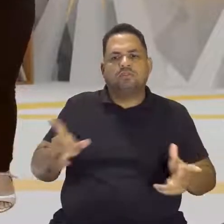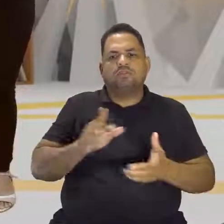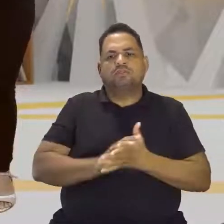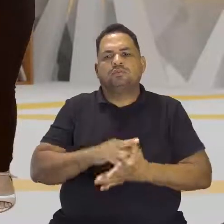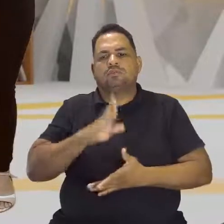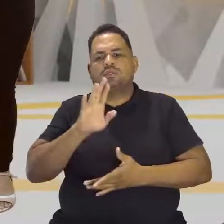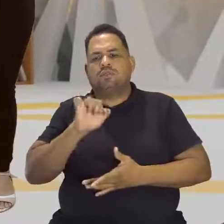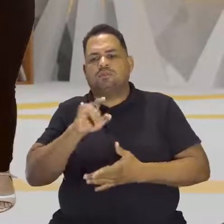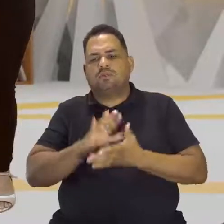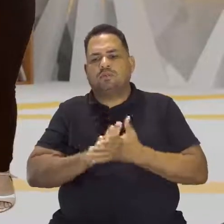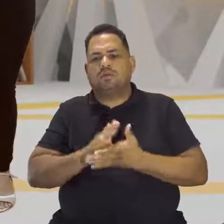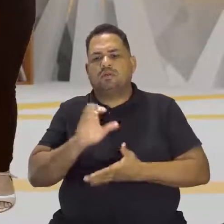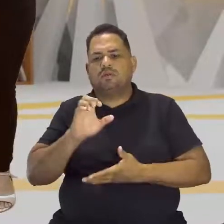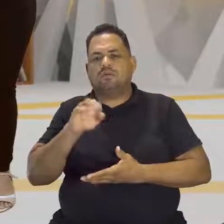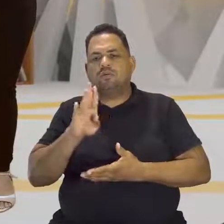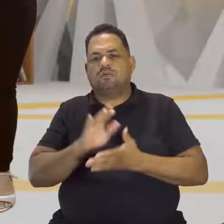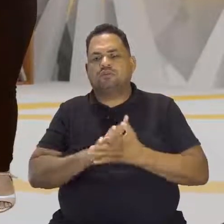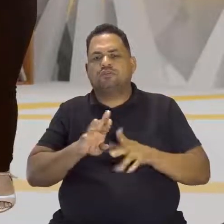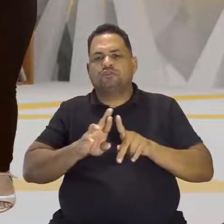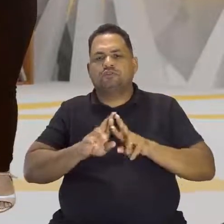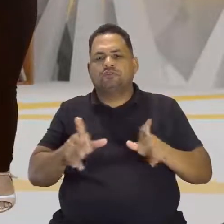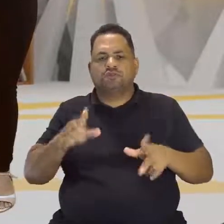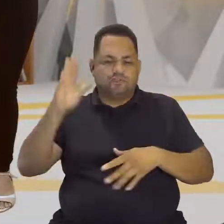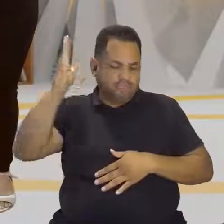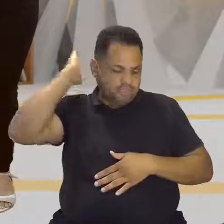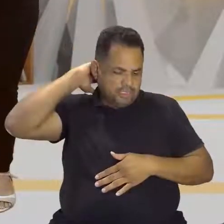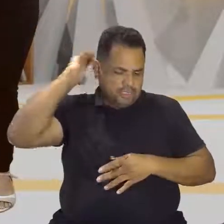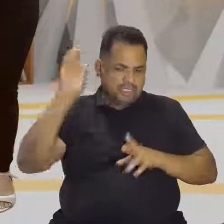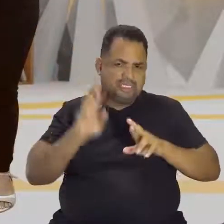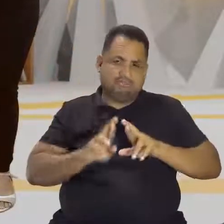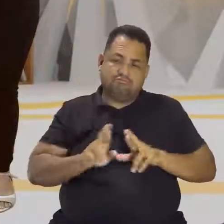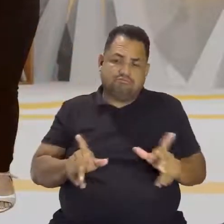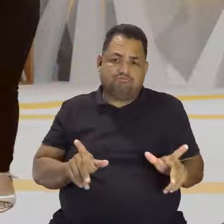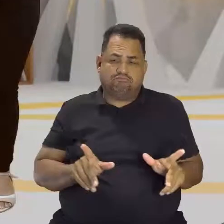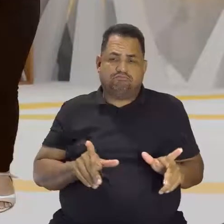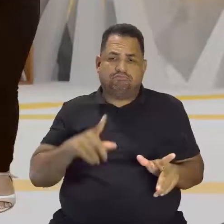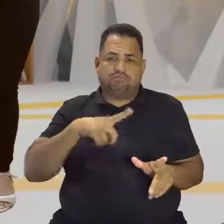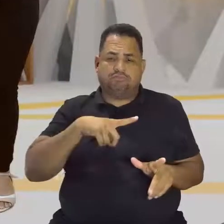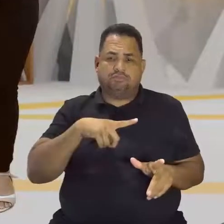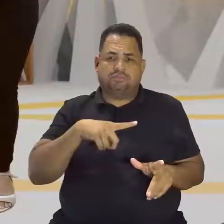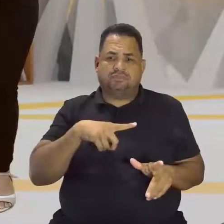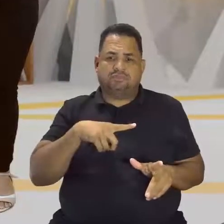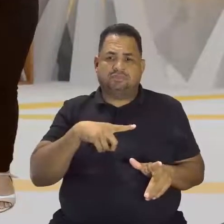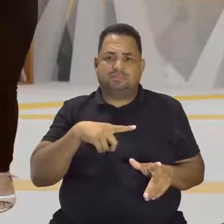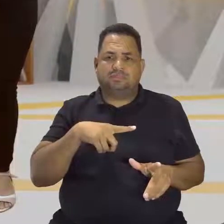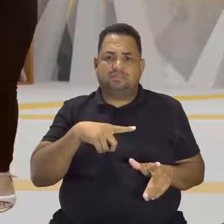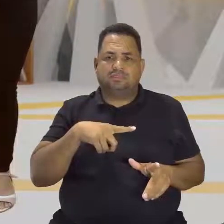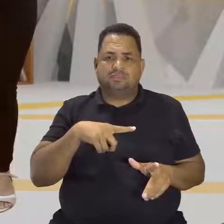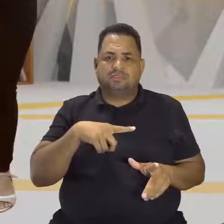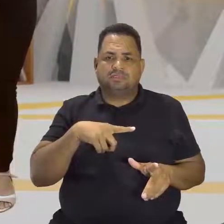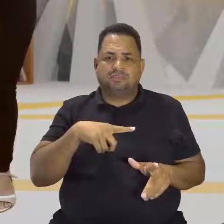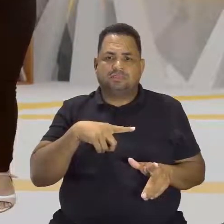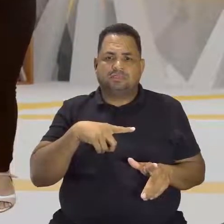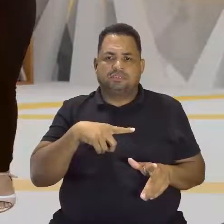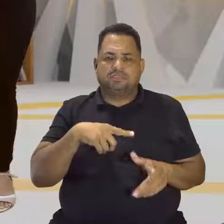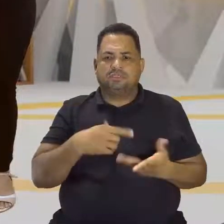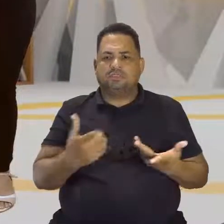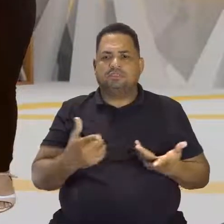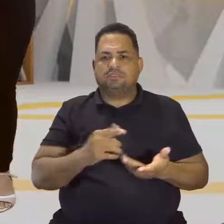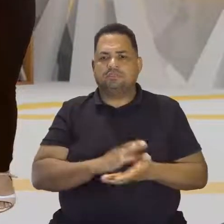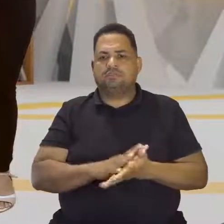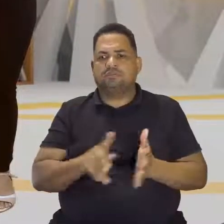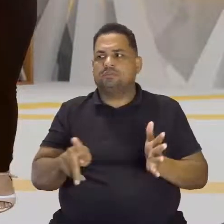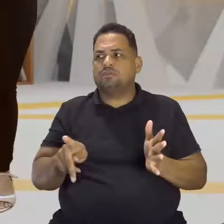do Pará. Mas temos sim questões muito em comum